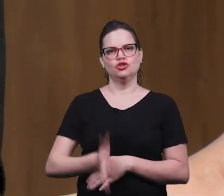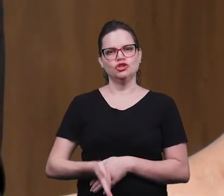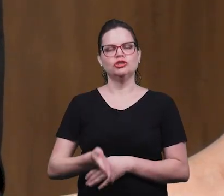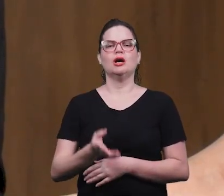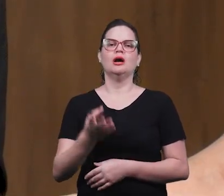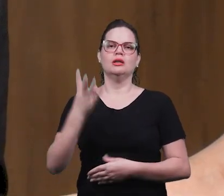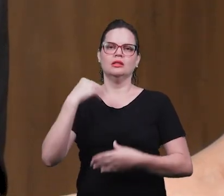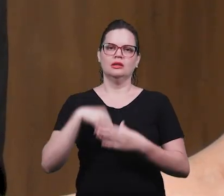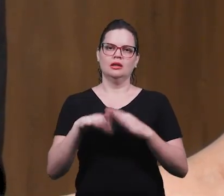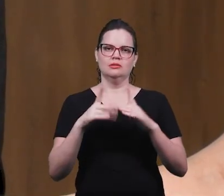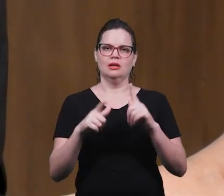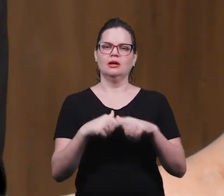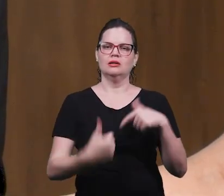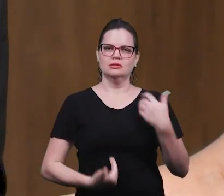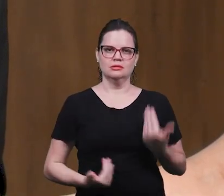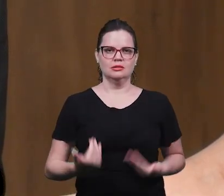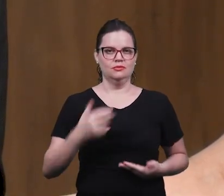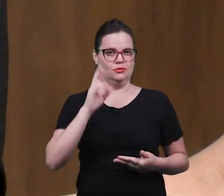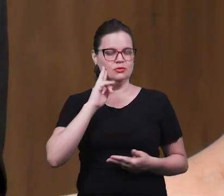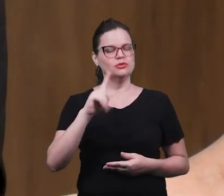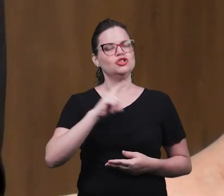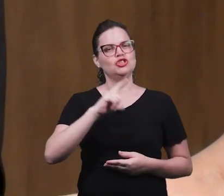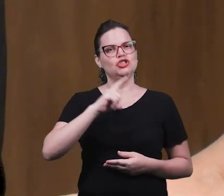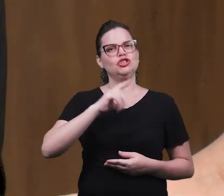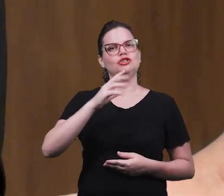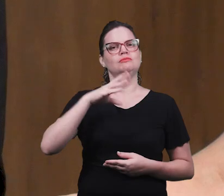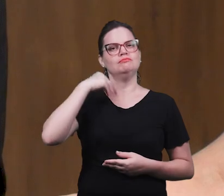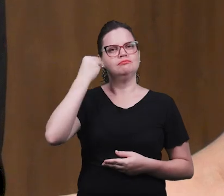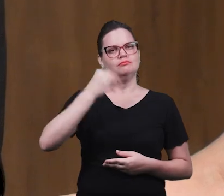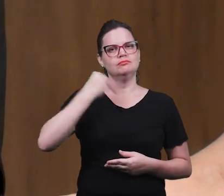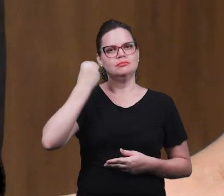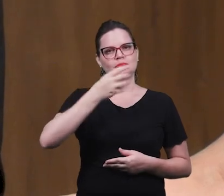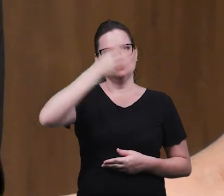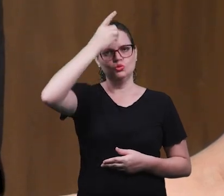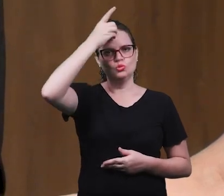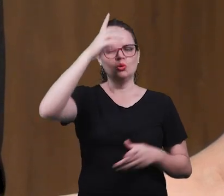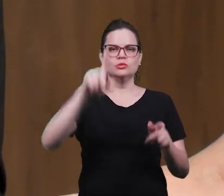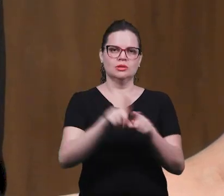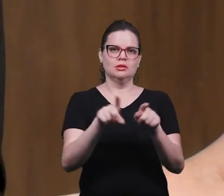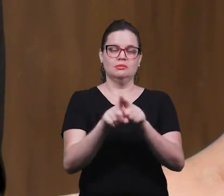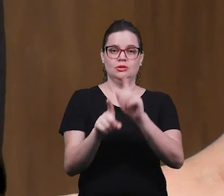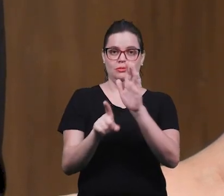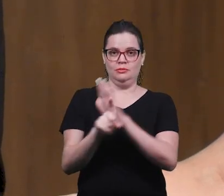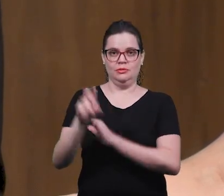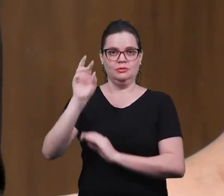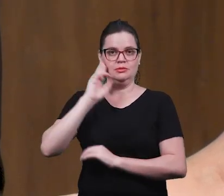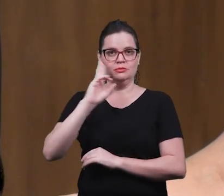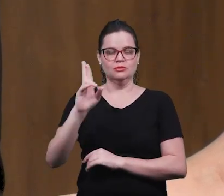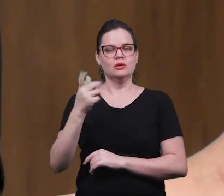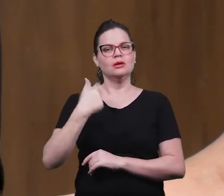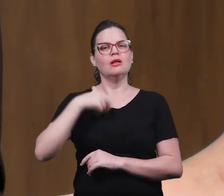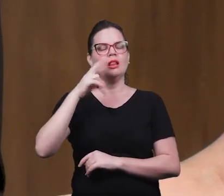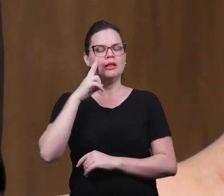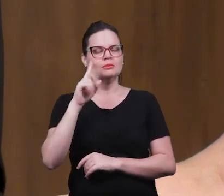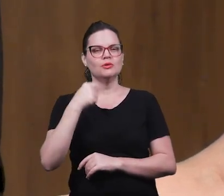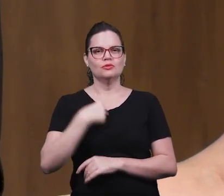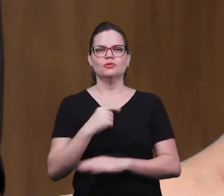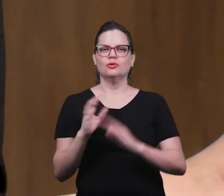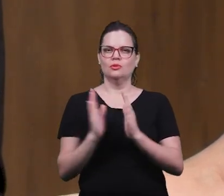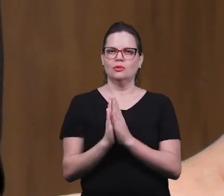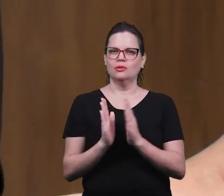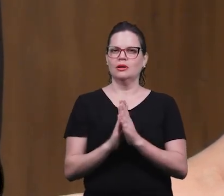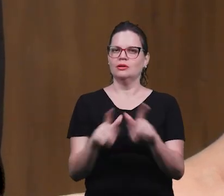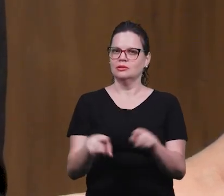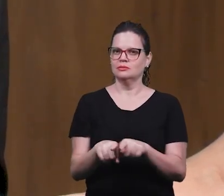já tinha conhecimento de dons espirituais, já tinha conhecimento da consulta. Então, me lembro que a gente foi orar,